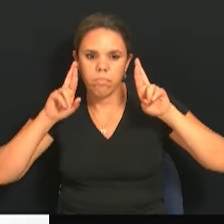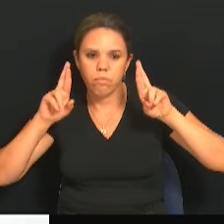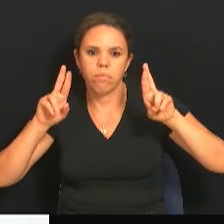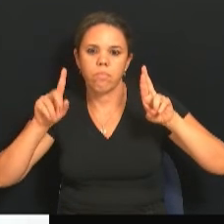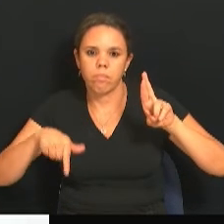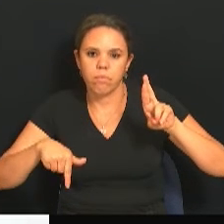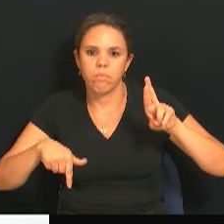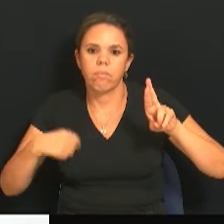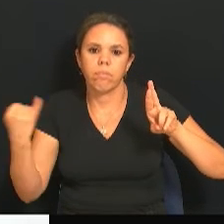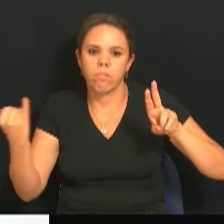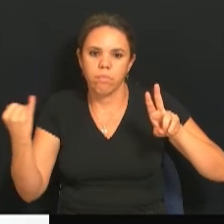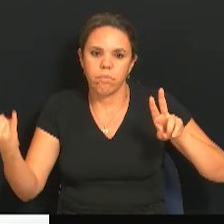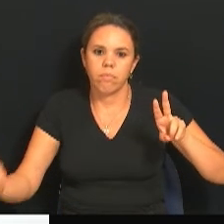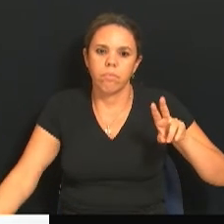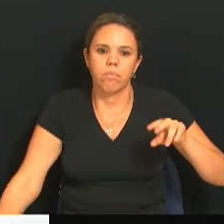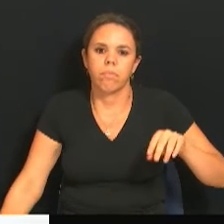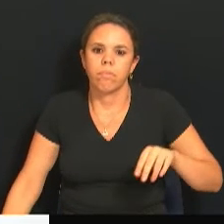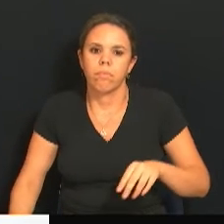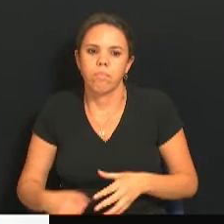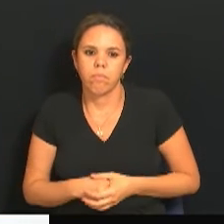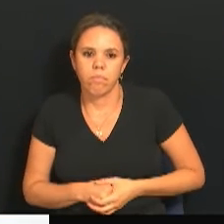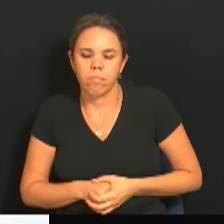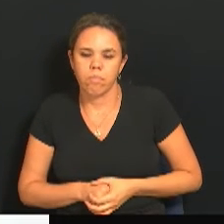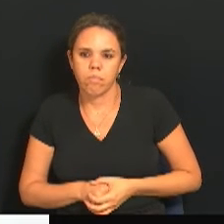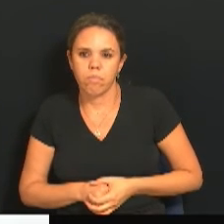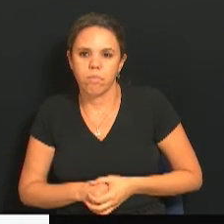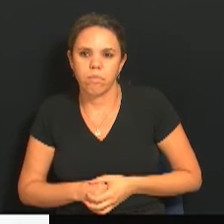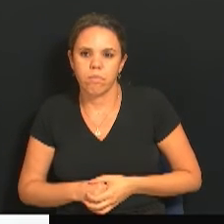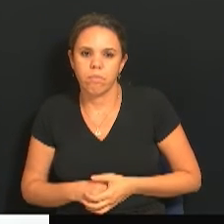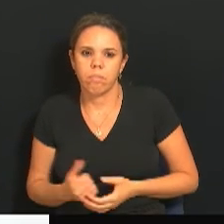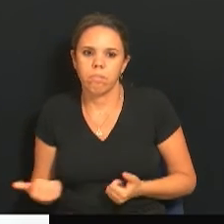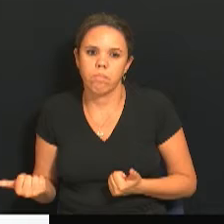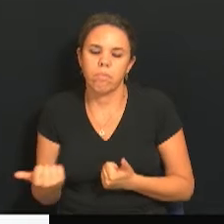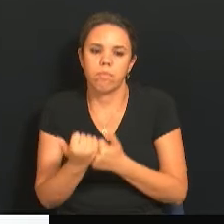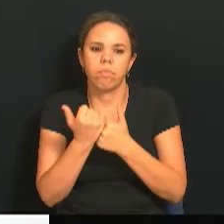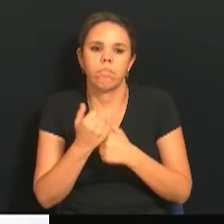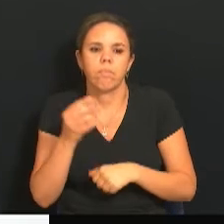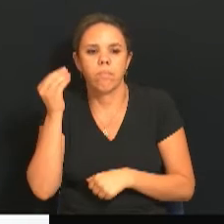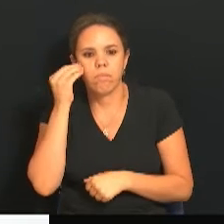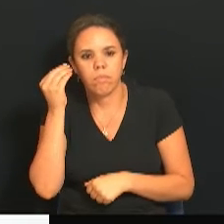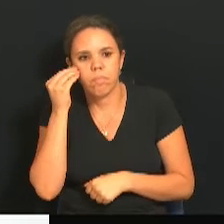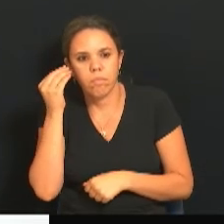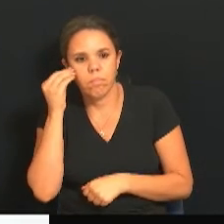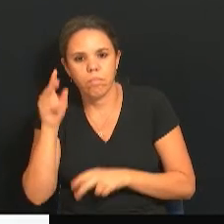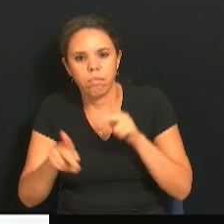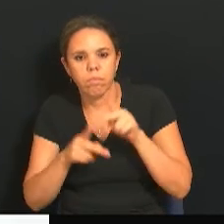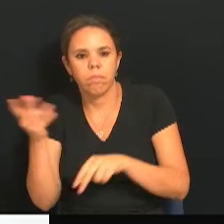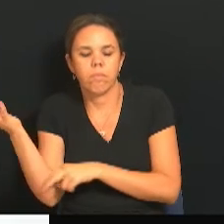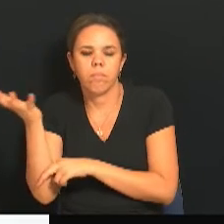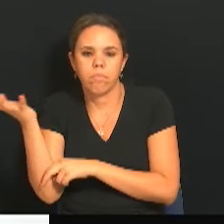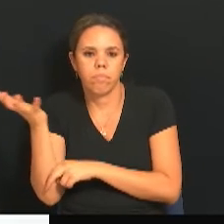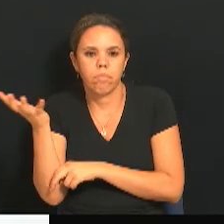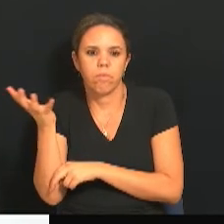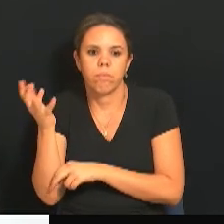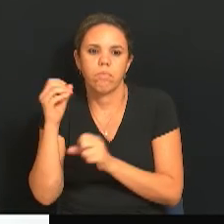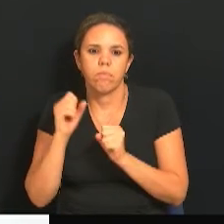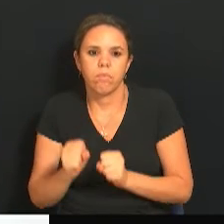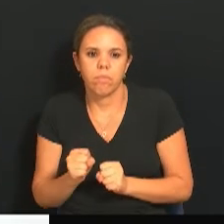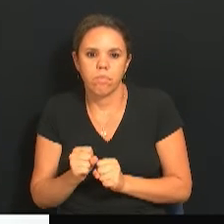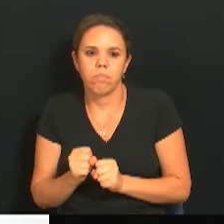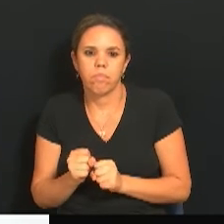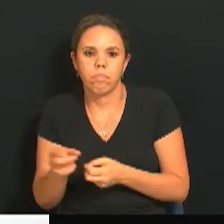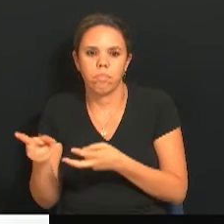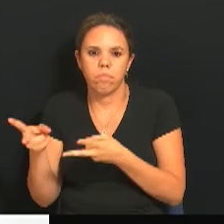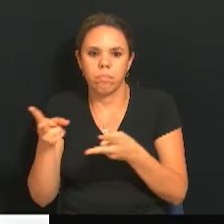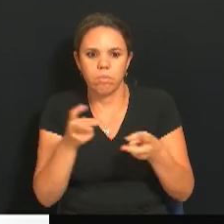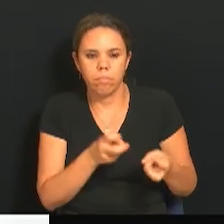muito importante para a gente buscar essa recuperação que se tenta com a pessoa em situação de rua, de que ela possa enxergar